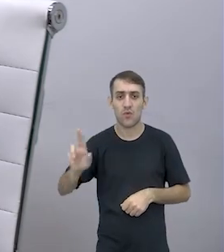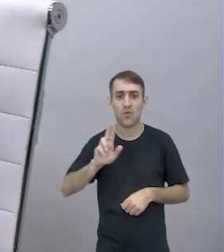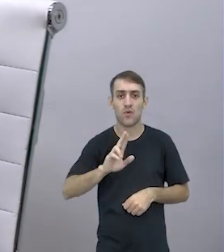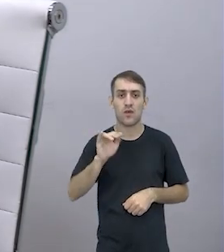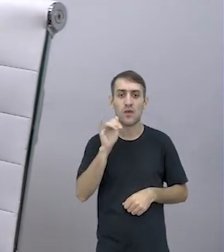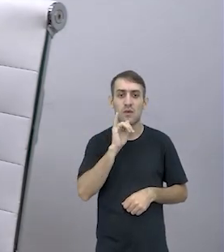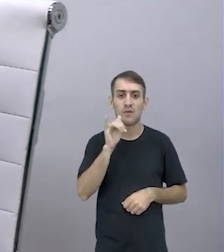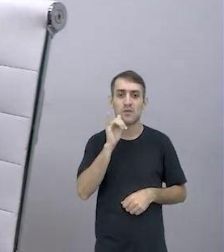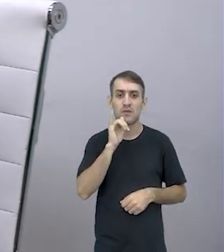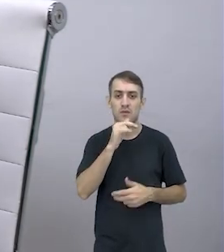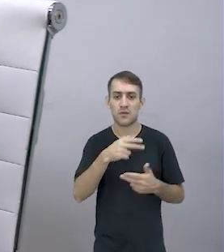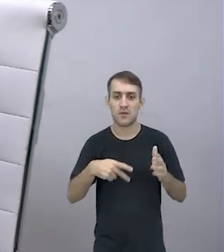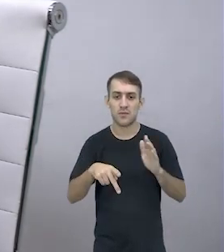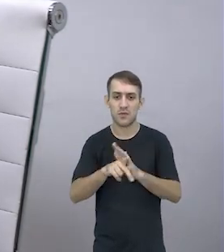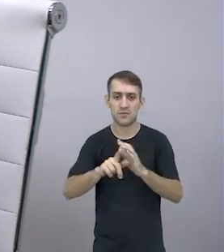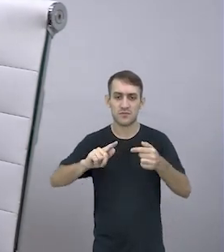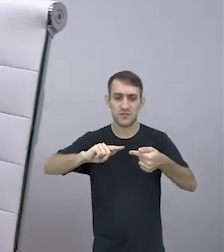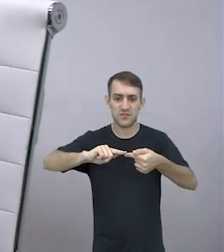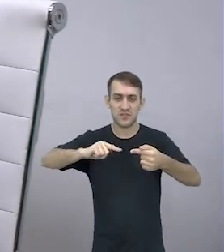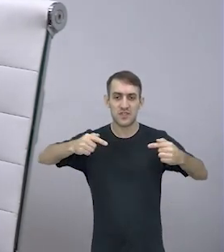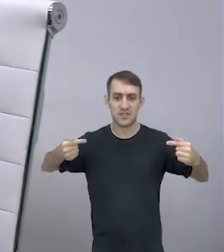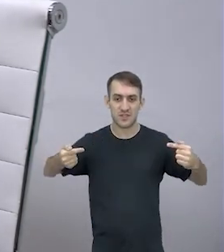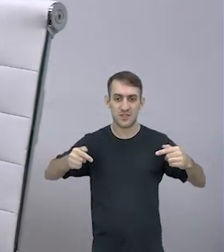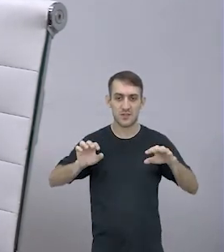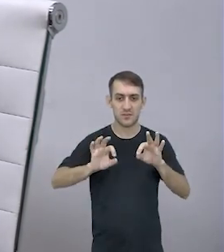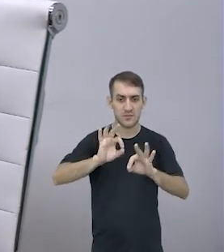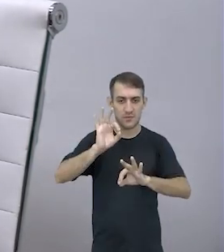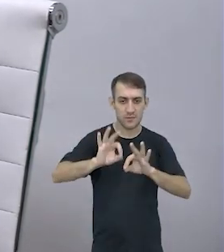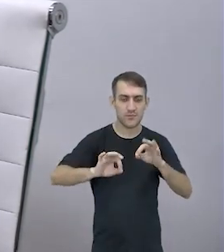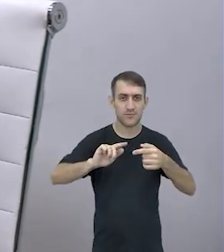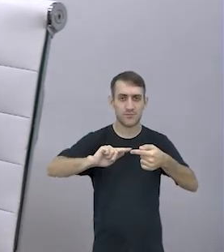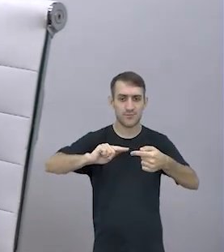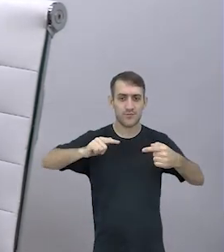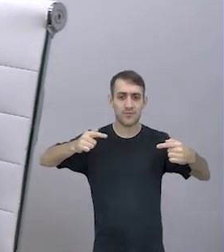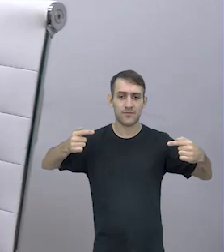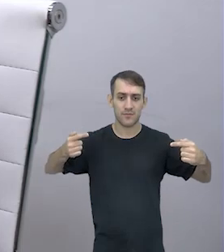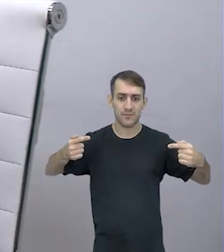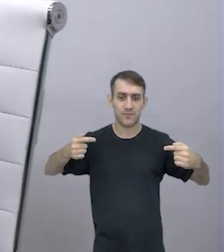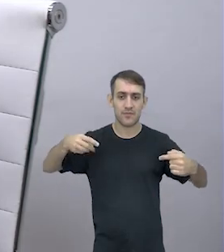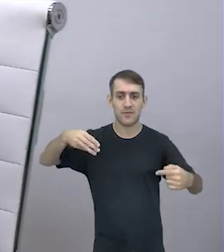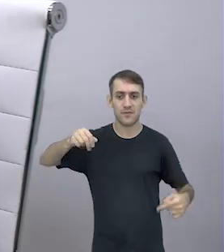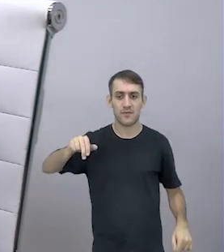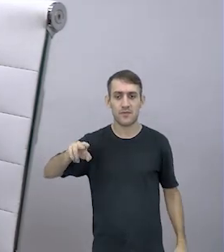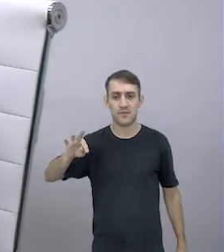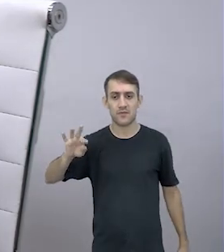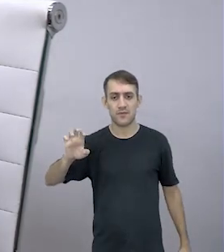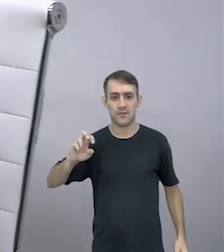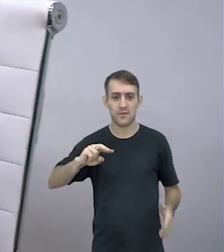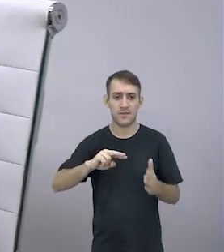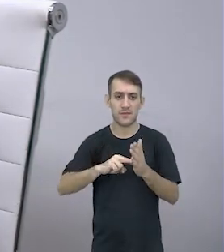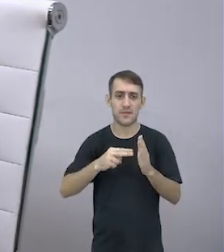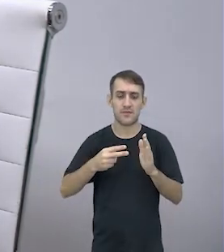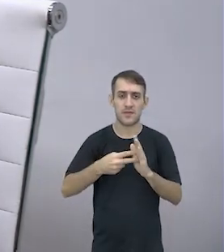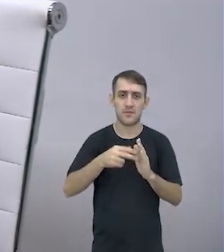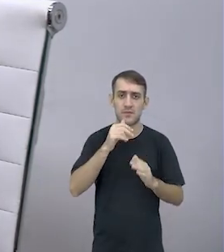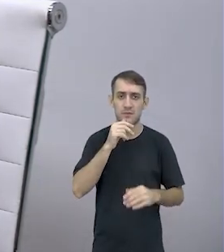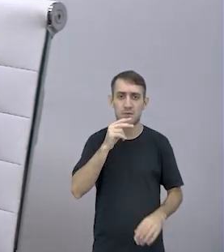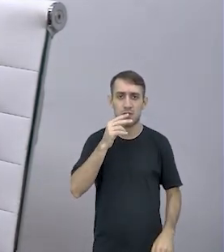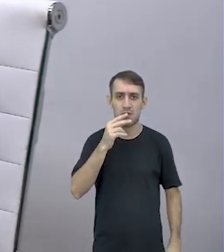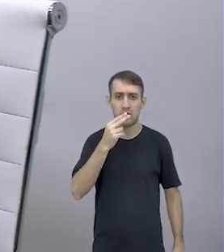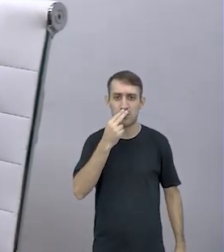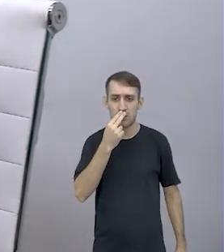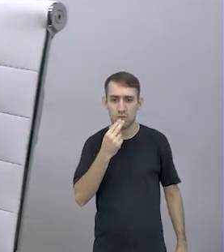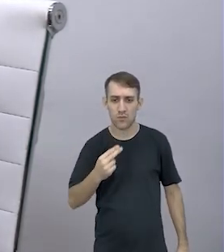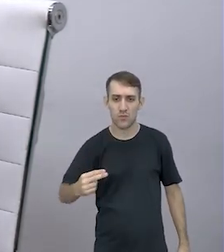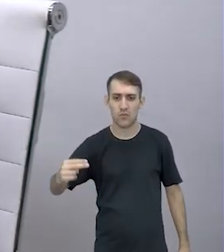essa edição genética aí, que seria uma edição genética aí. E aí esse mamute seria uma parte elefante com